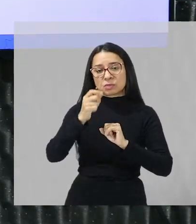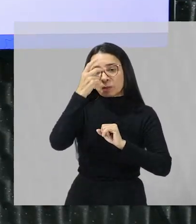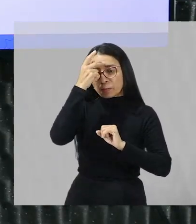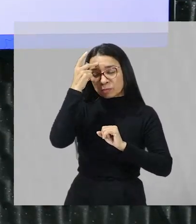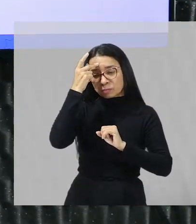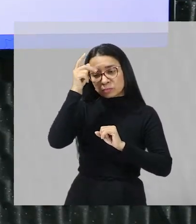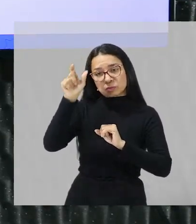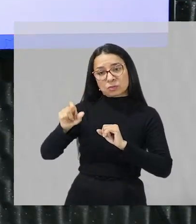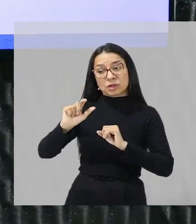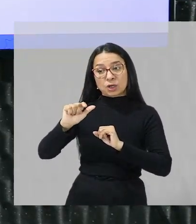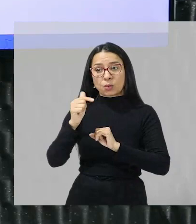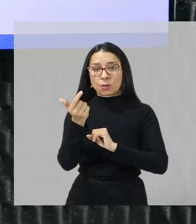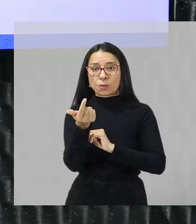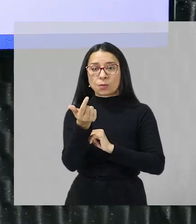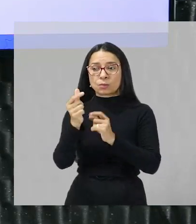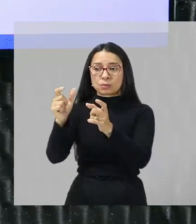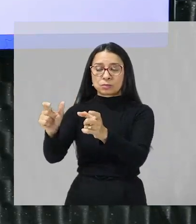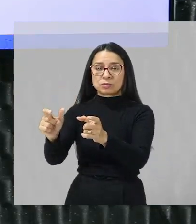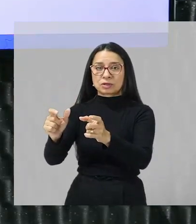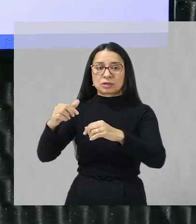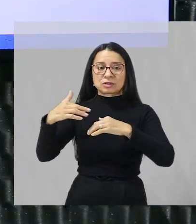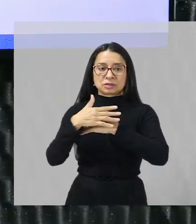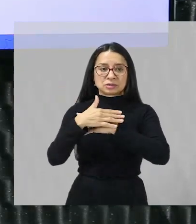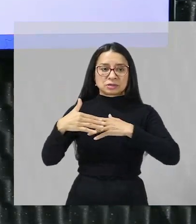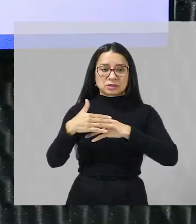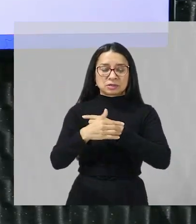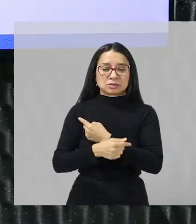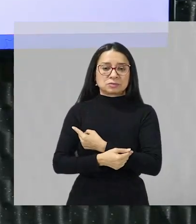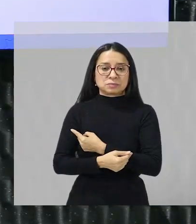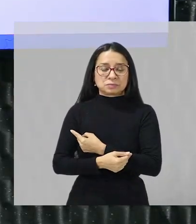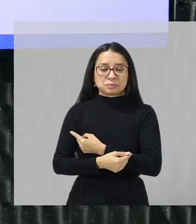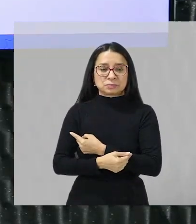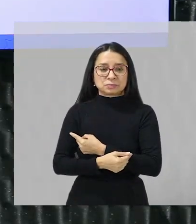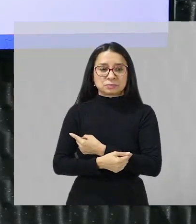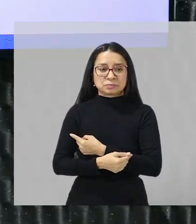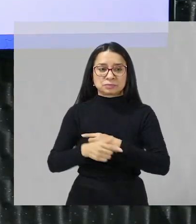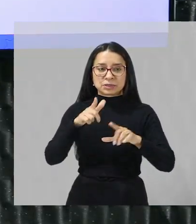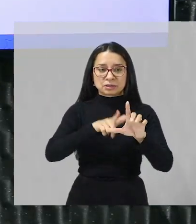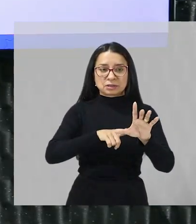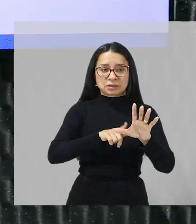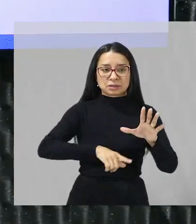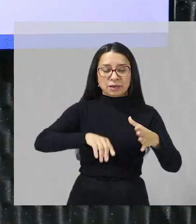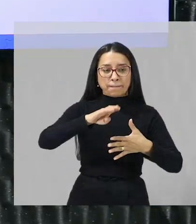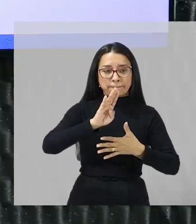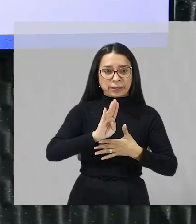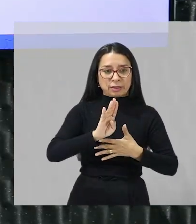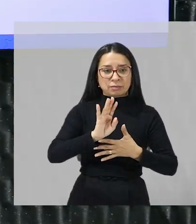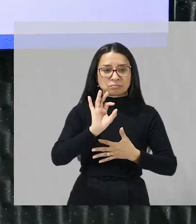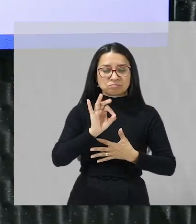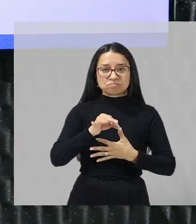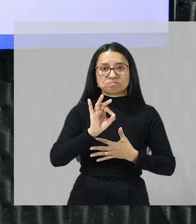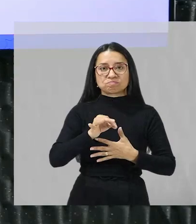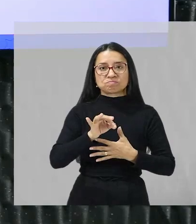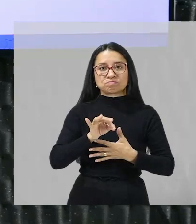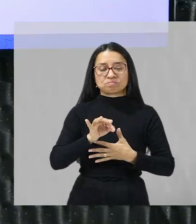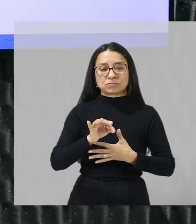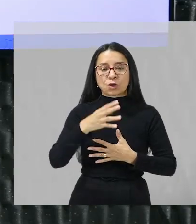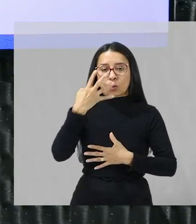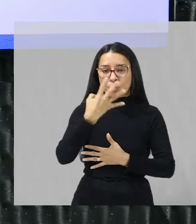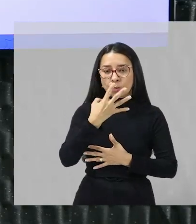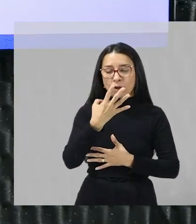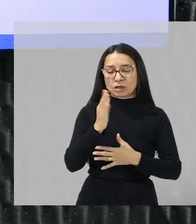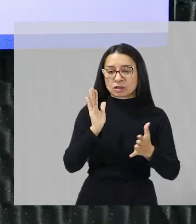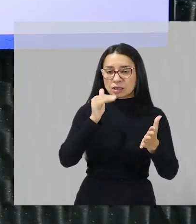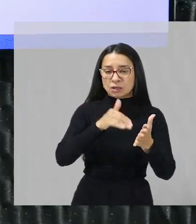uma necessidade de superar a discriminação, o medo, o preconceito, essas pessoas se reúnem e se articulam nesses movimentos sociais.